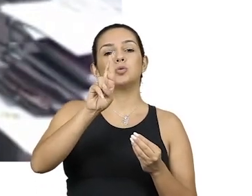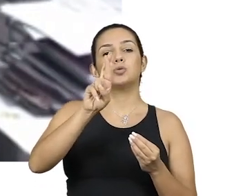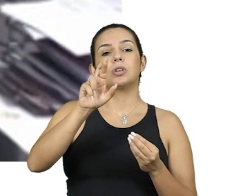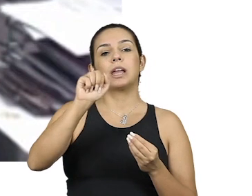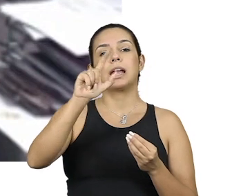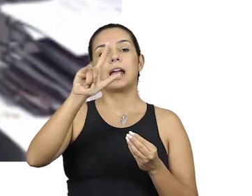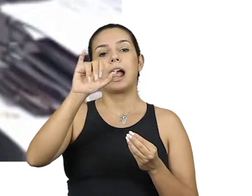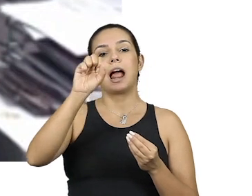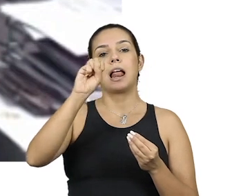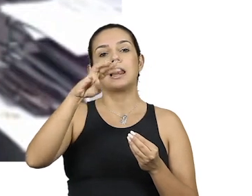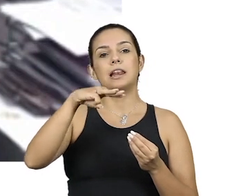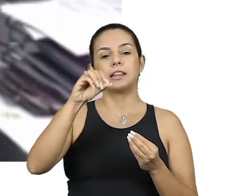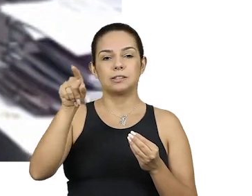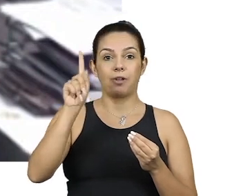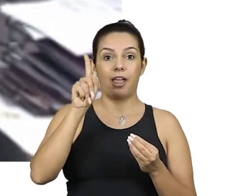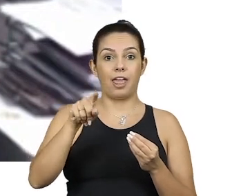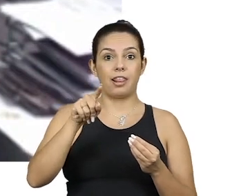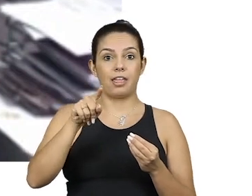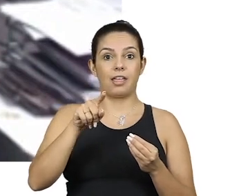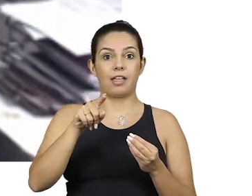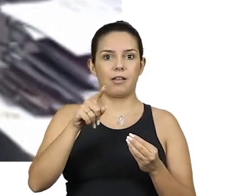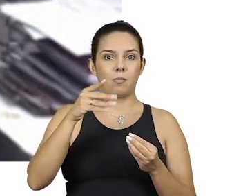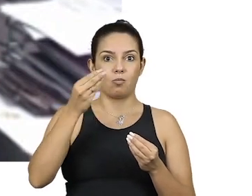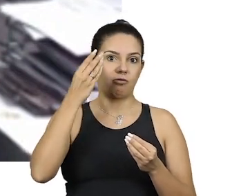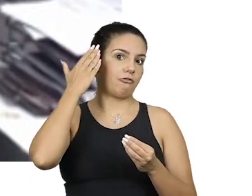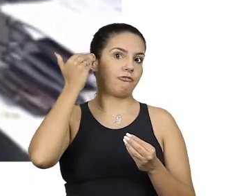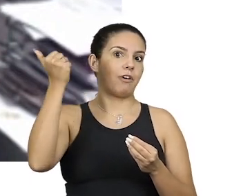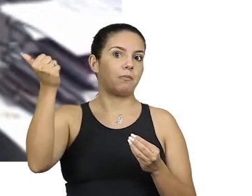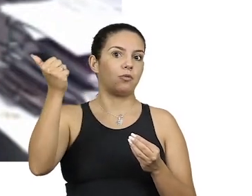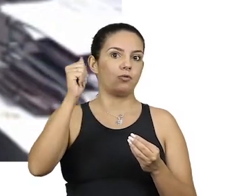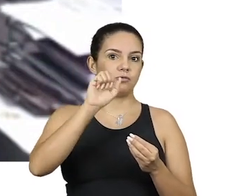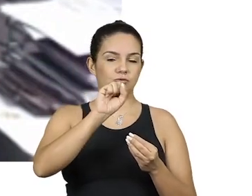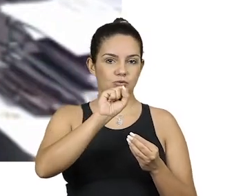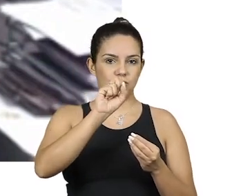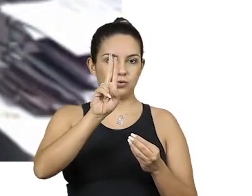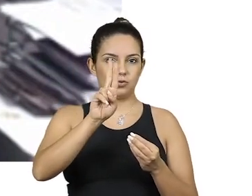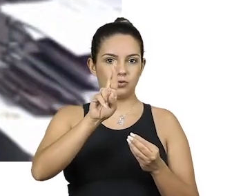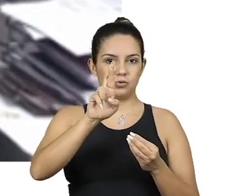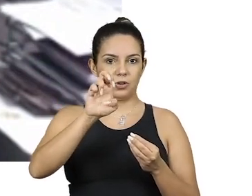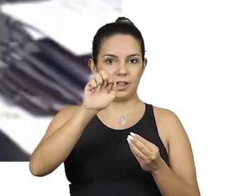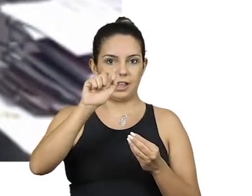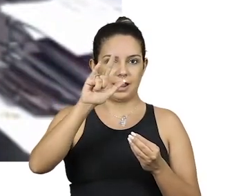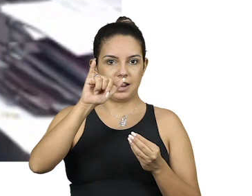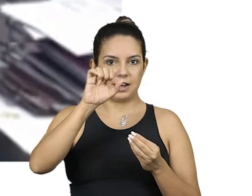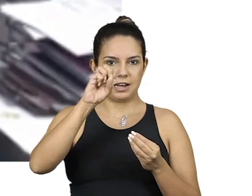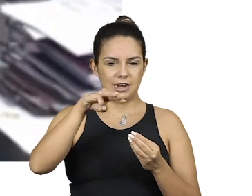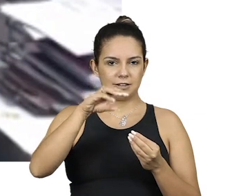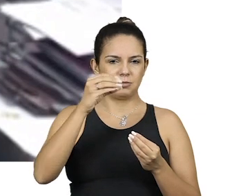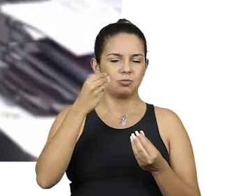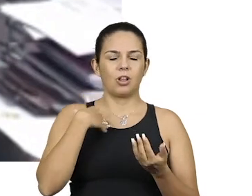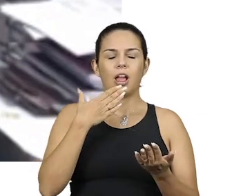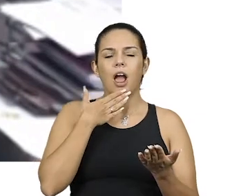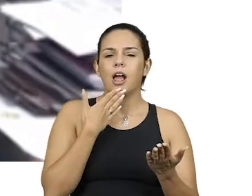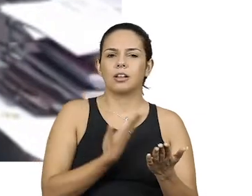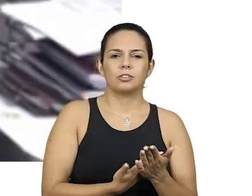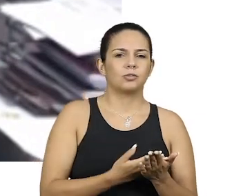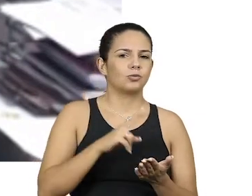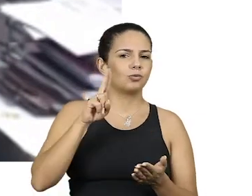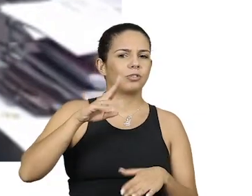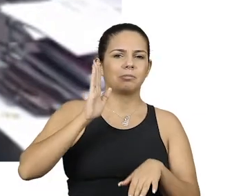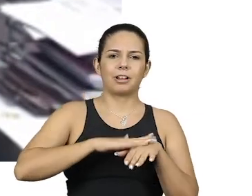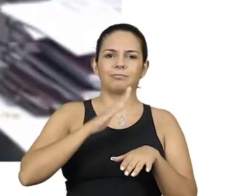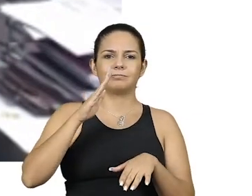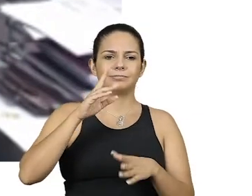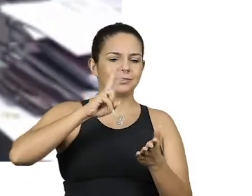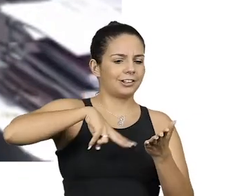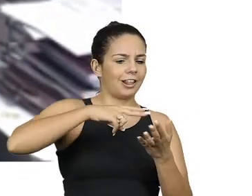papa do surrealismo, mas me encantou profundamente e nunca mais deixei de ler